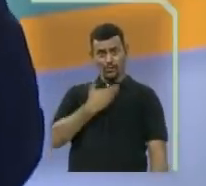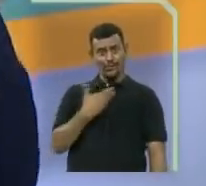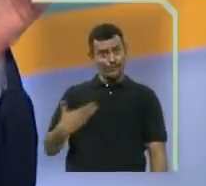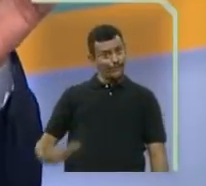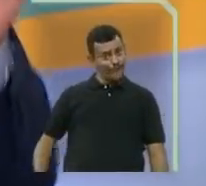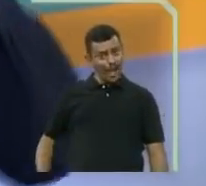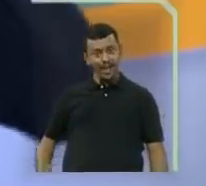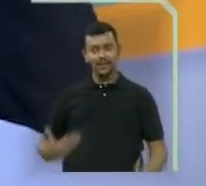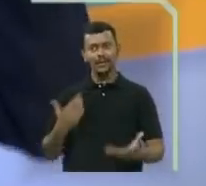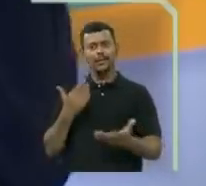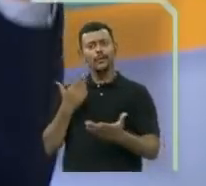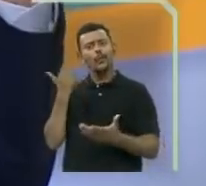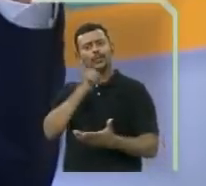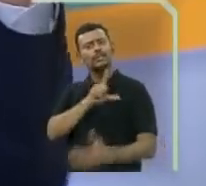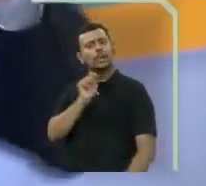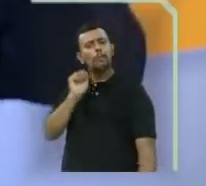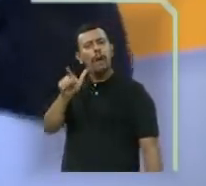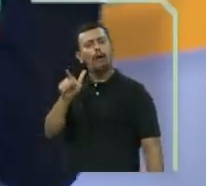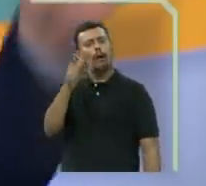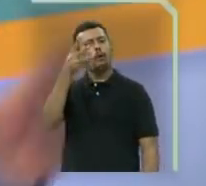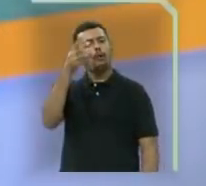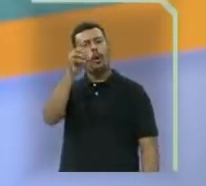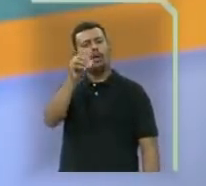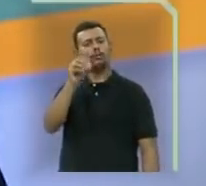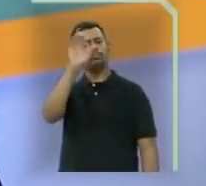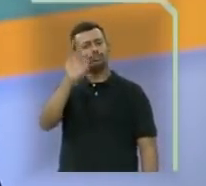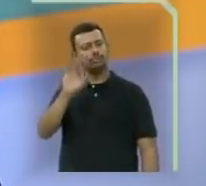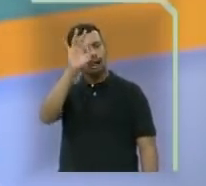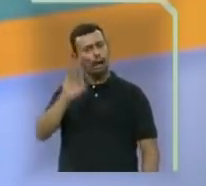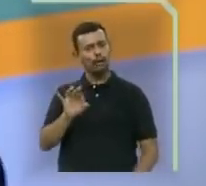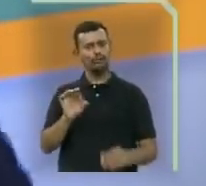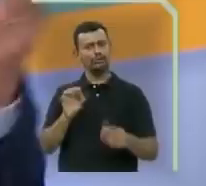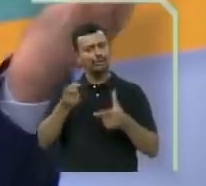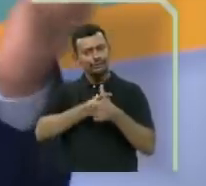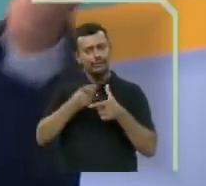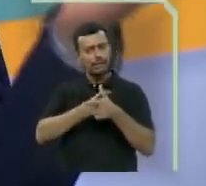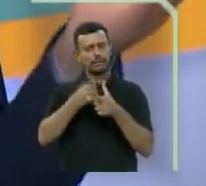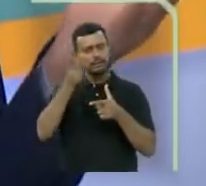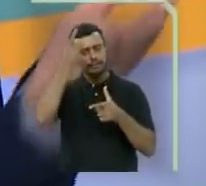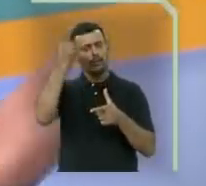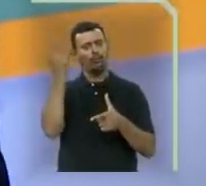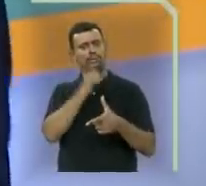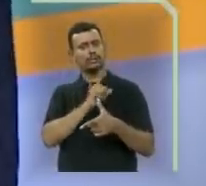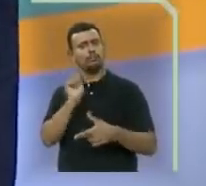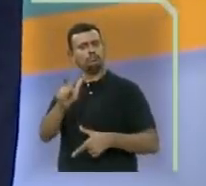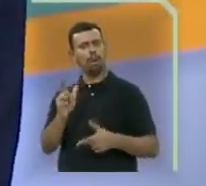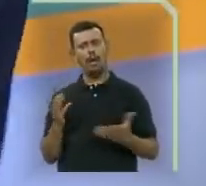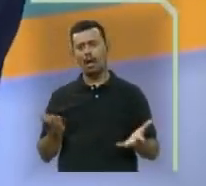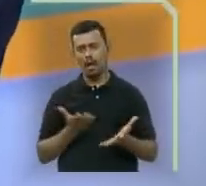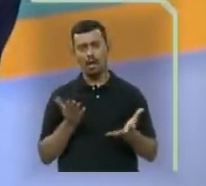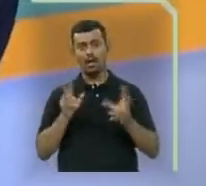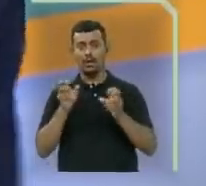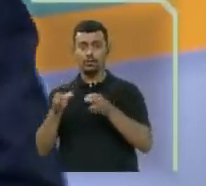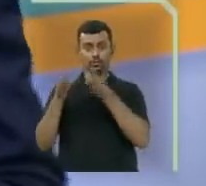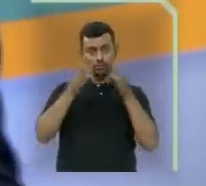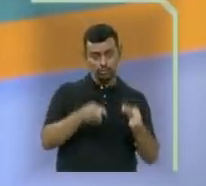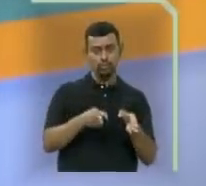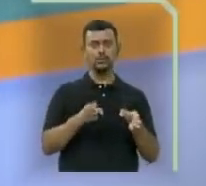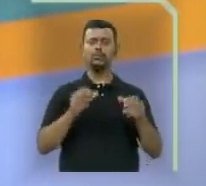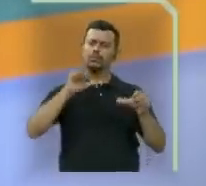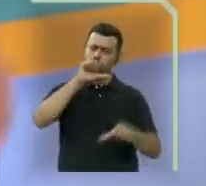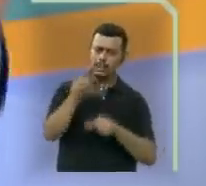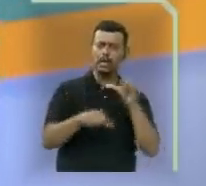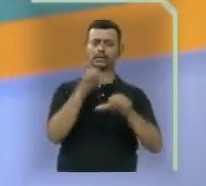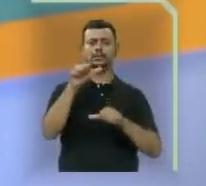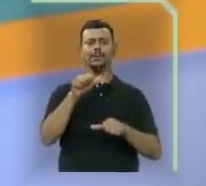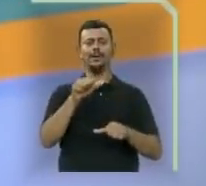pagar 40% de todos os precatórios de todo o tempo do Estado de São Paulo, em função de uma mudança importante feita pelo senador Serra, do